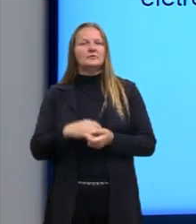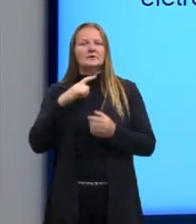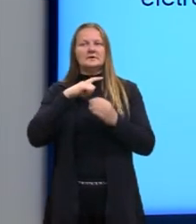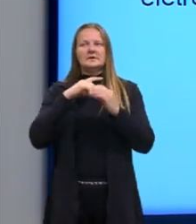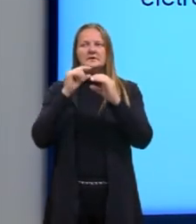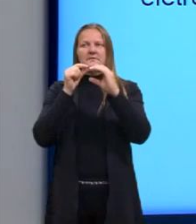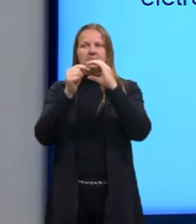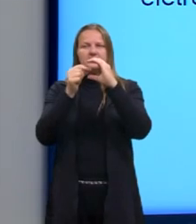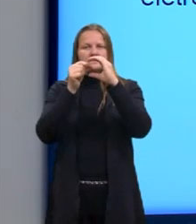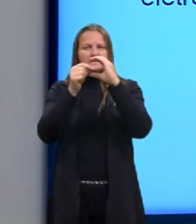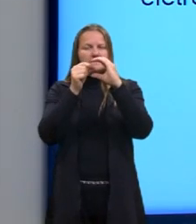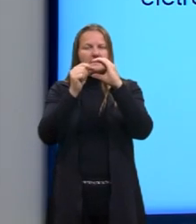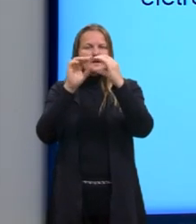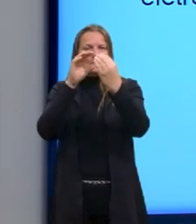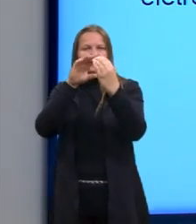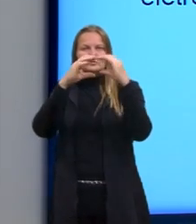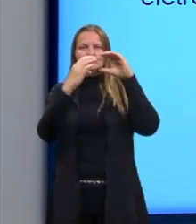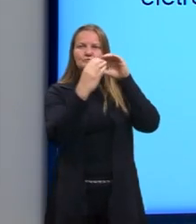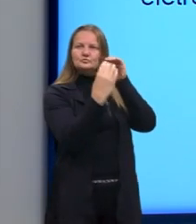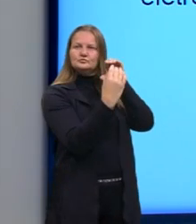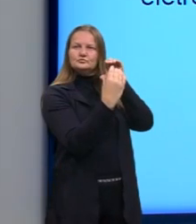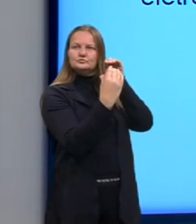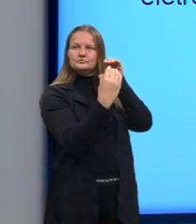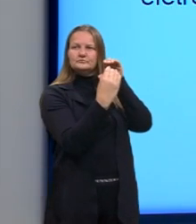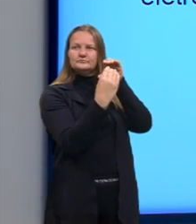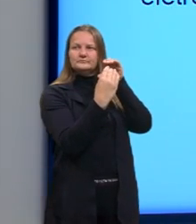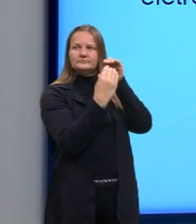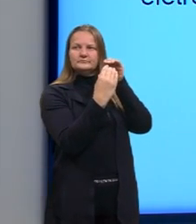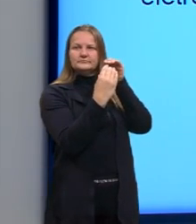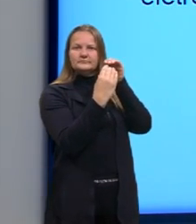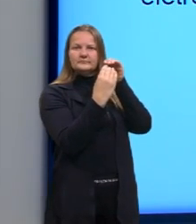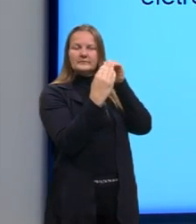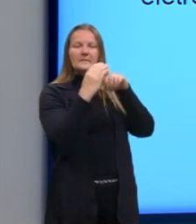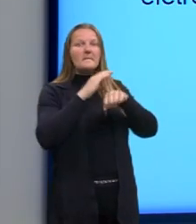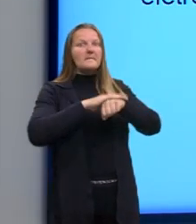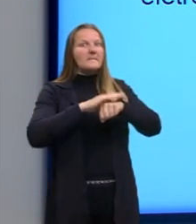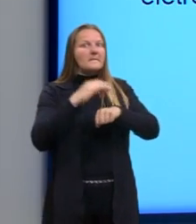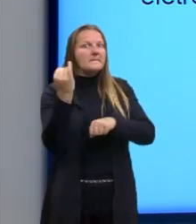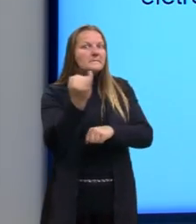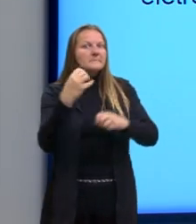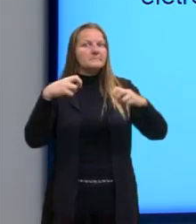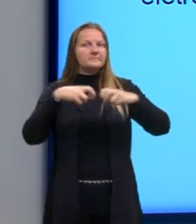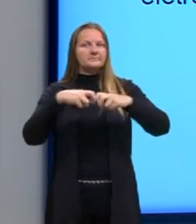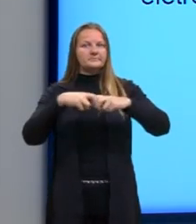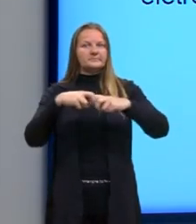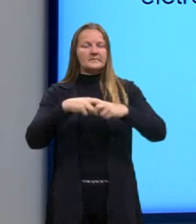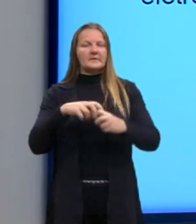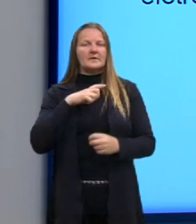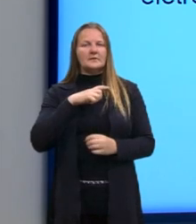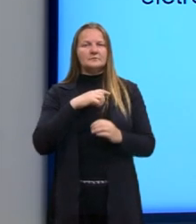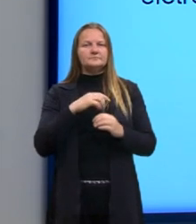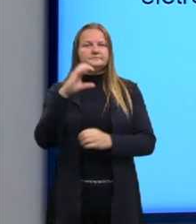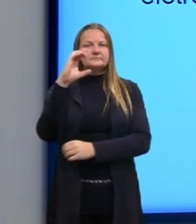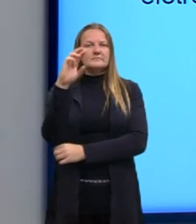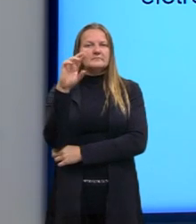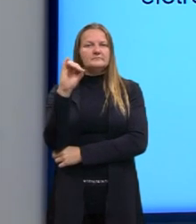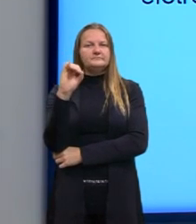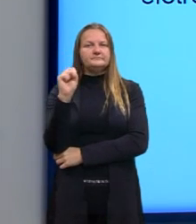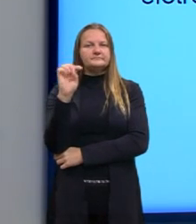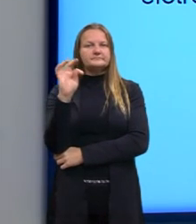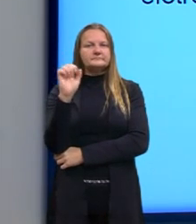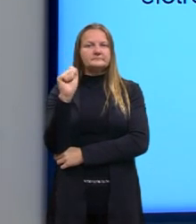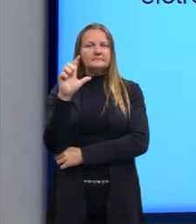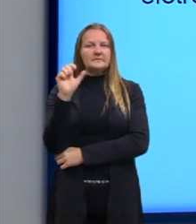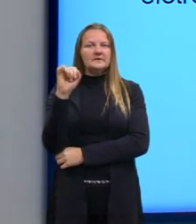e é focada sobre a retina Essa é a parte principal da física certo aqui seria o cristalino do nosso olho